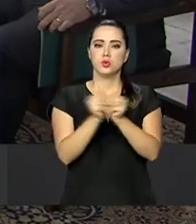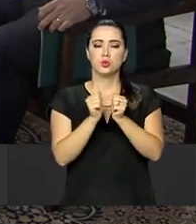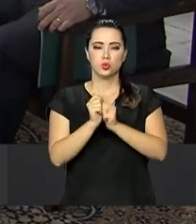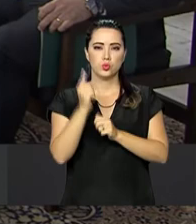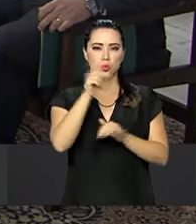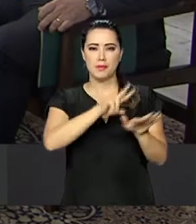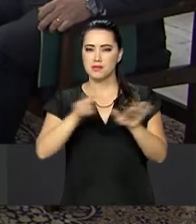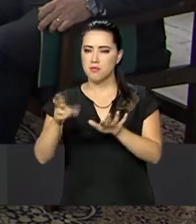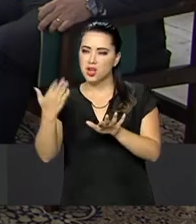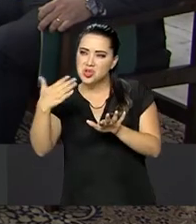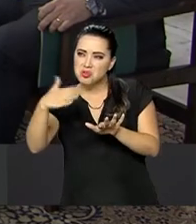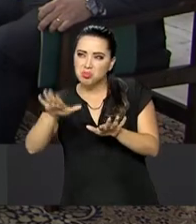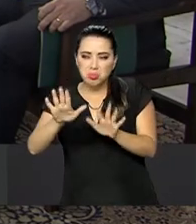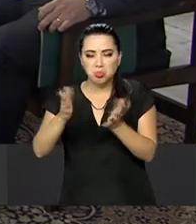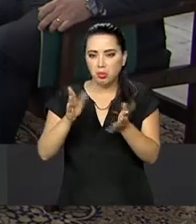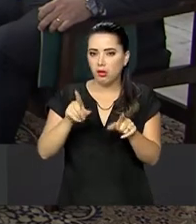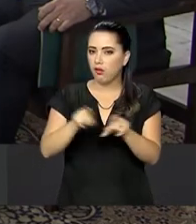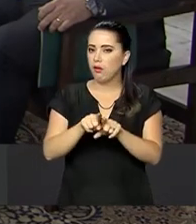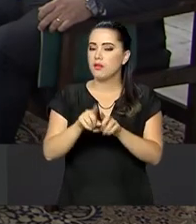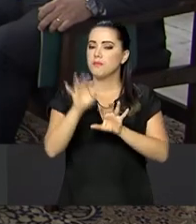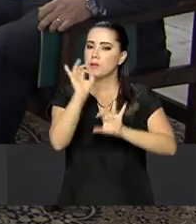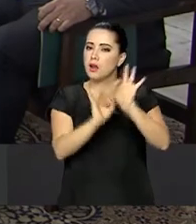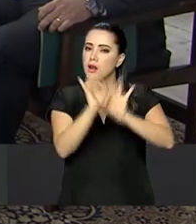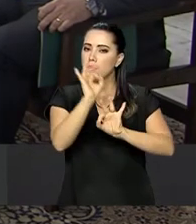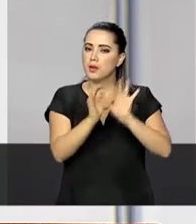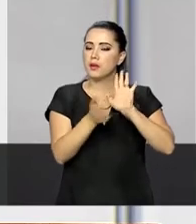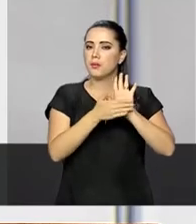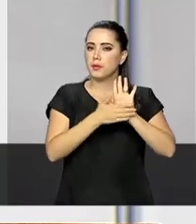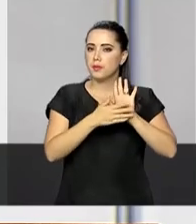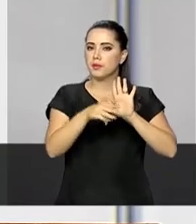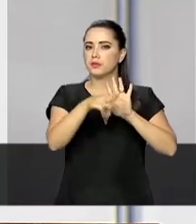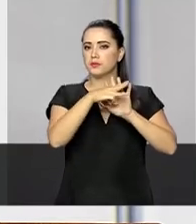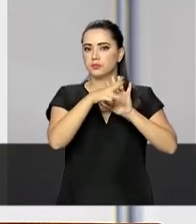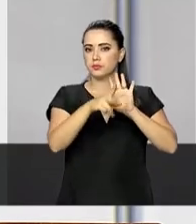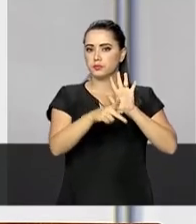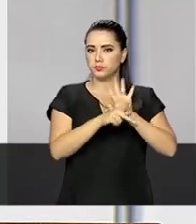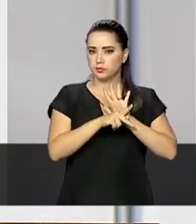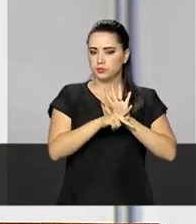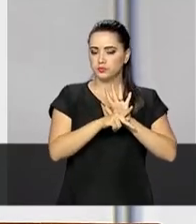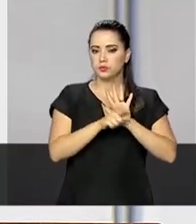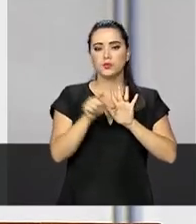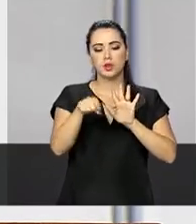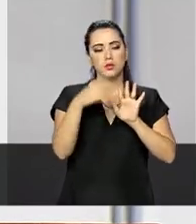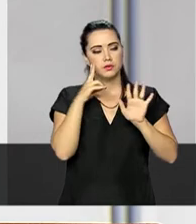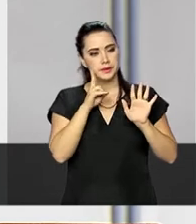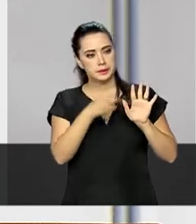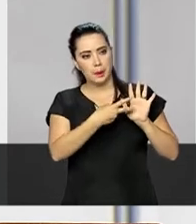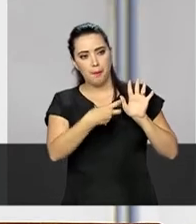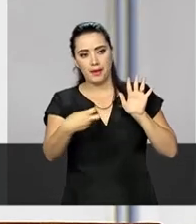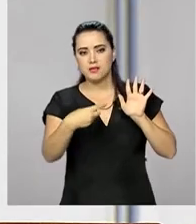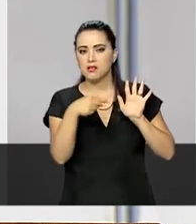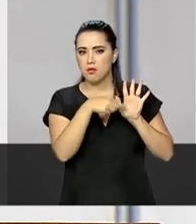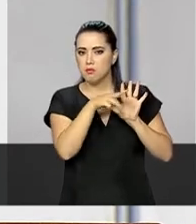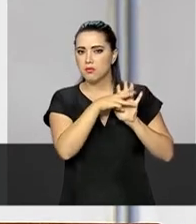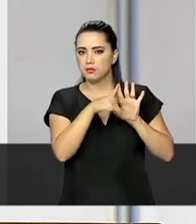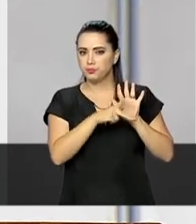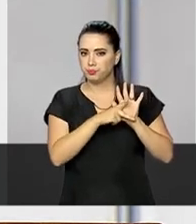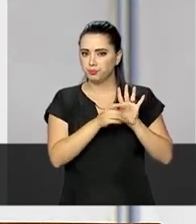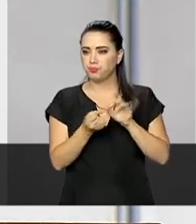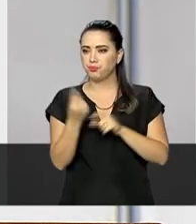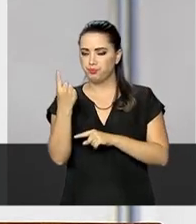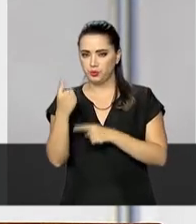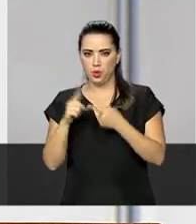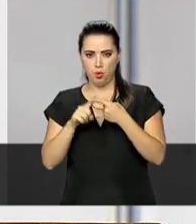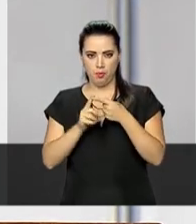uma semana e pouco e formataram estas duas medidas provisórias como puderam perceber uma criando os chamados